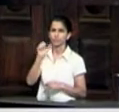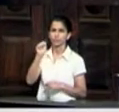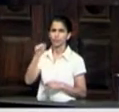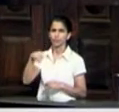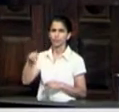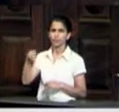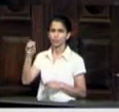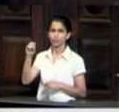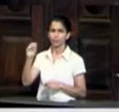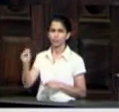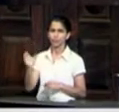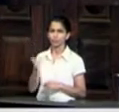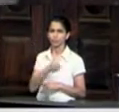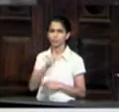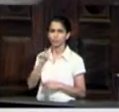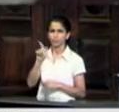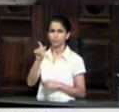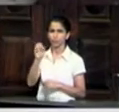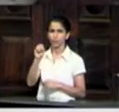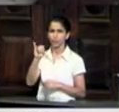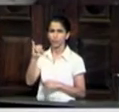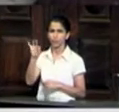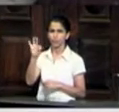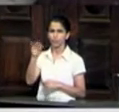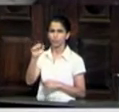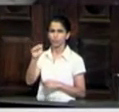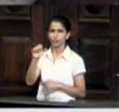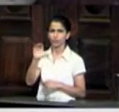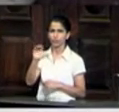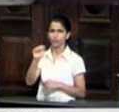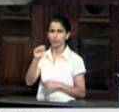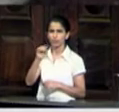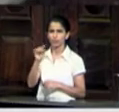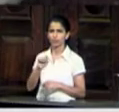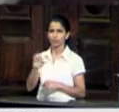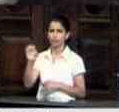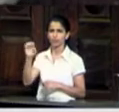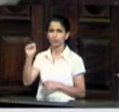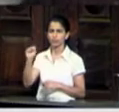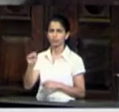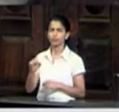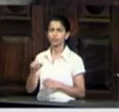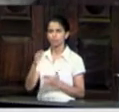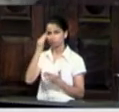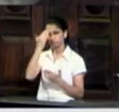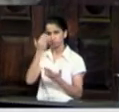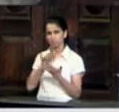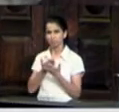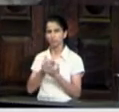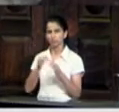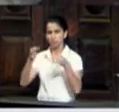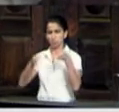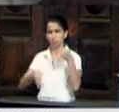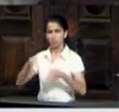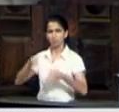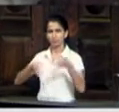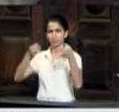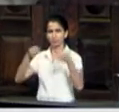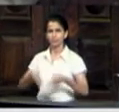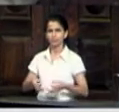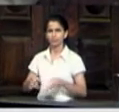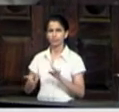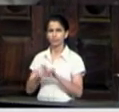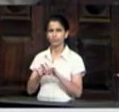um dia em que reafirmamos a fé nos caminhos da justiça em nome da legalidade. Ao mesmo